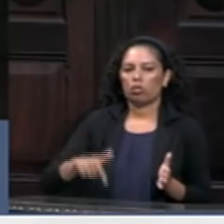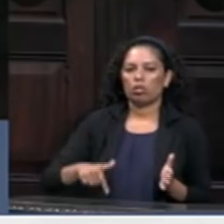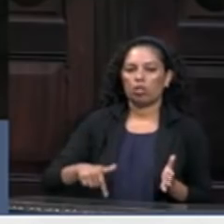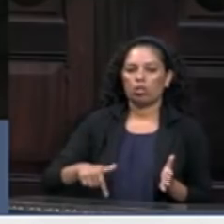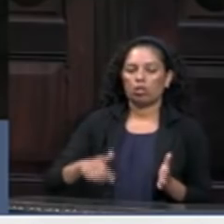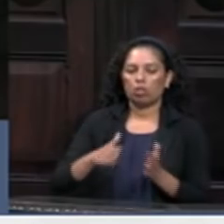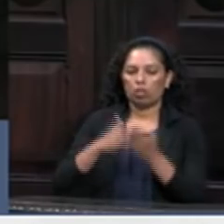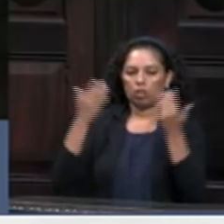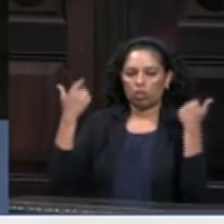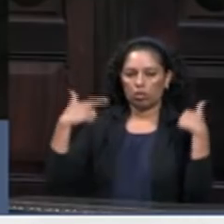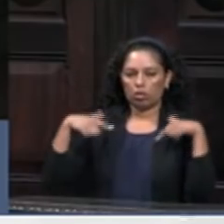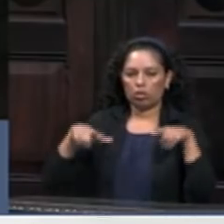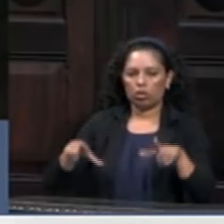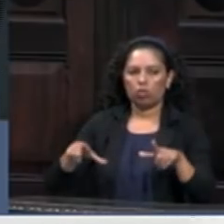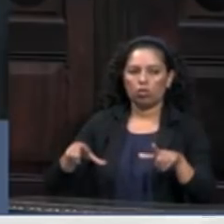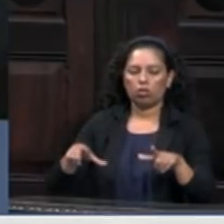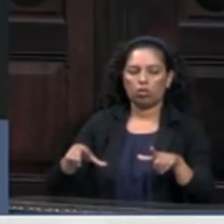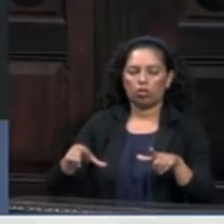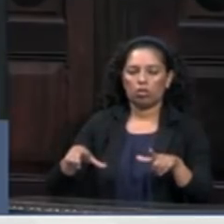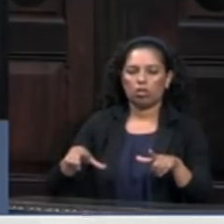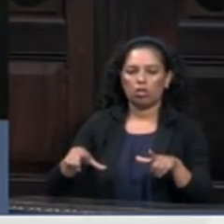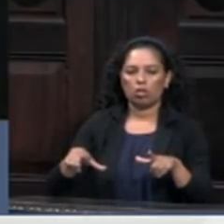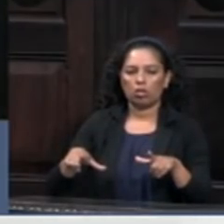de demagogos.